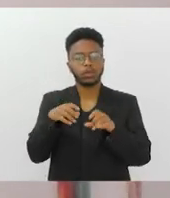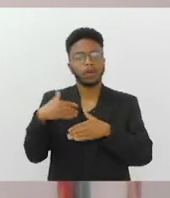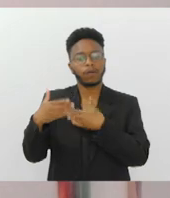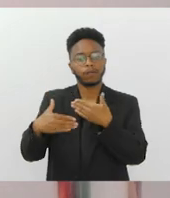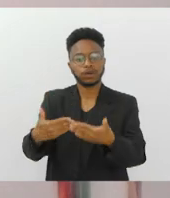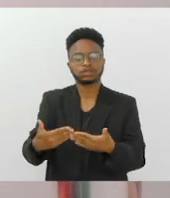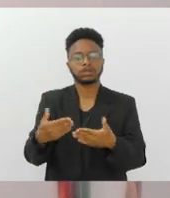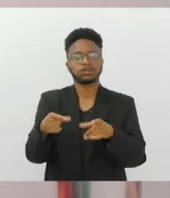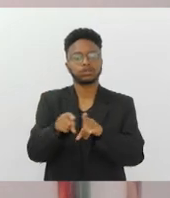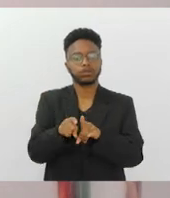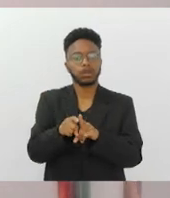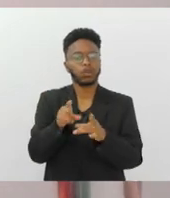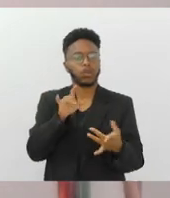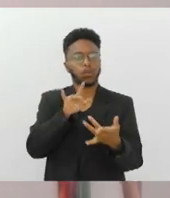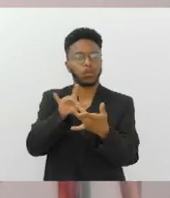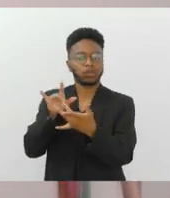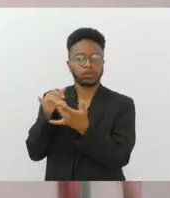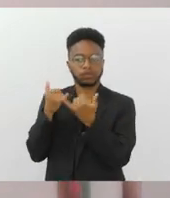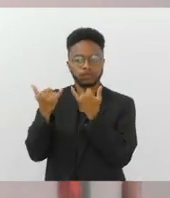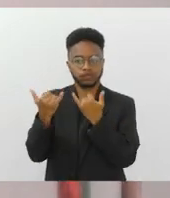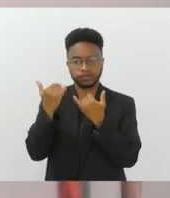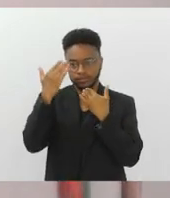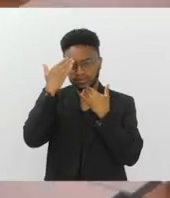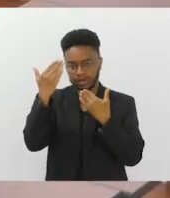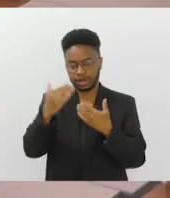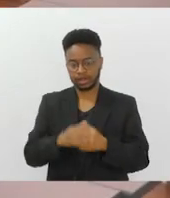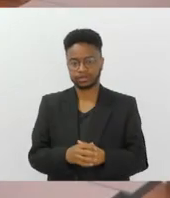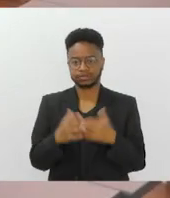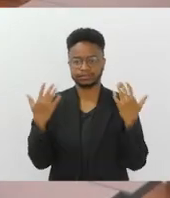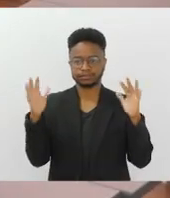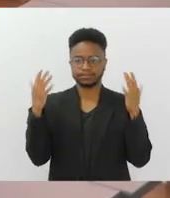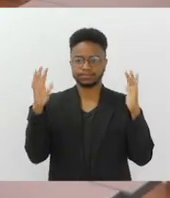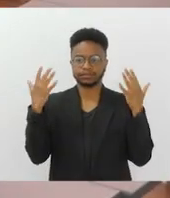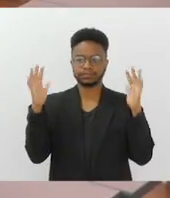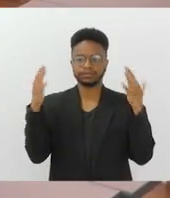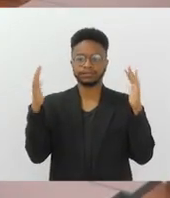por informação. Uhum. Obrigada.